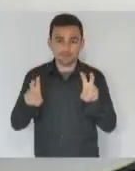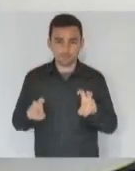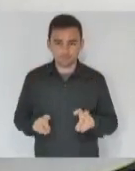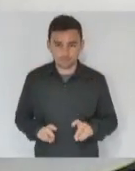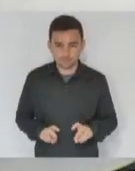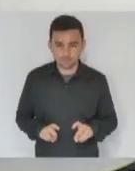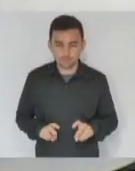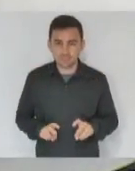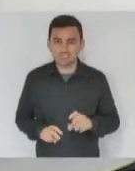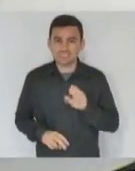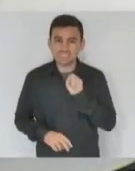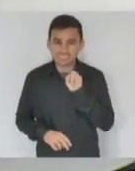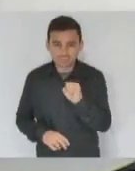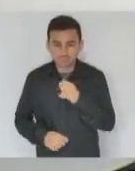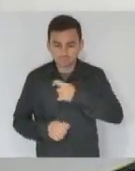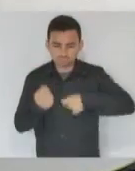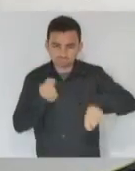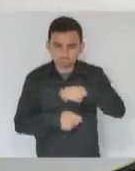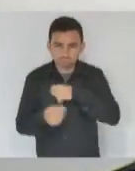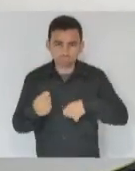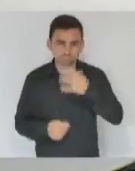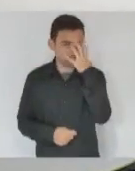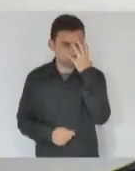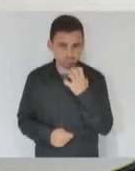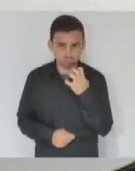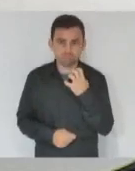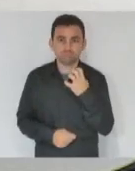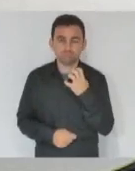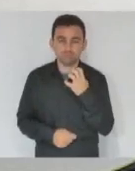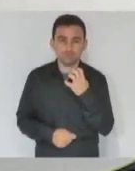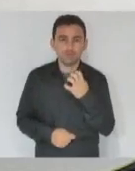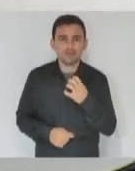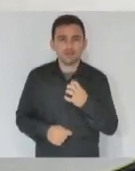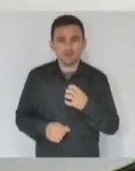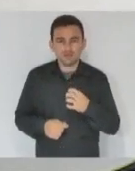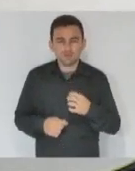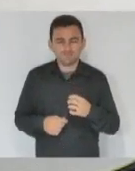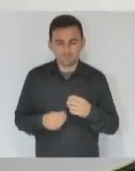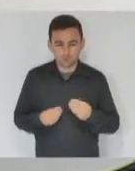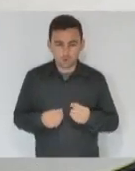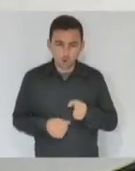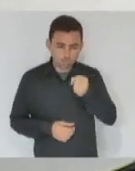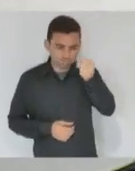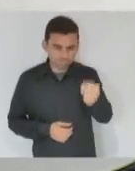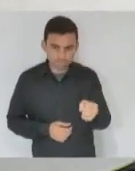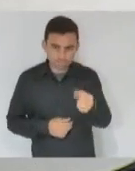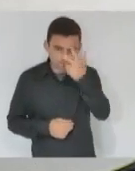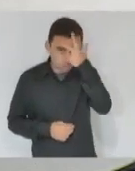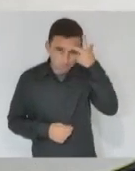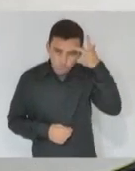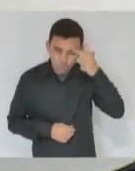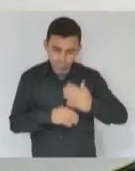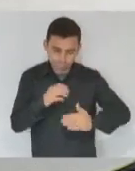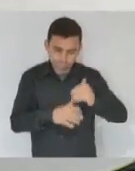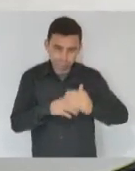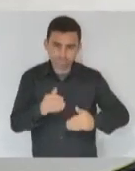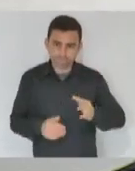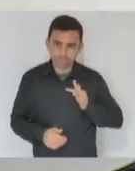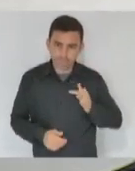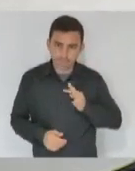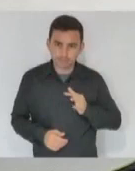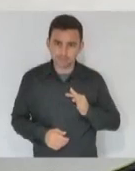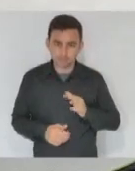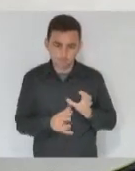se fazendo uma administração séria, colocando técnicos, colocando gente que quer fazer as suas respectivas